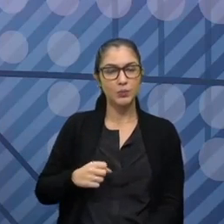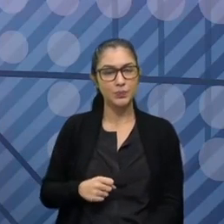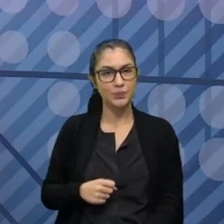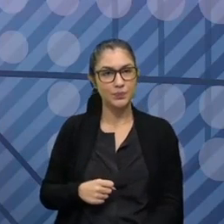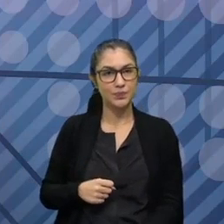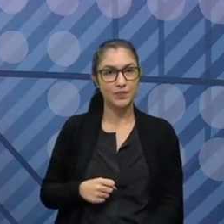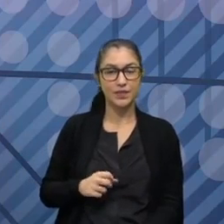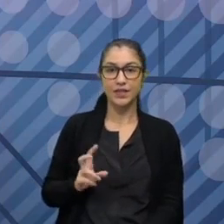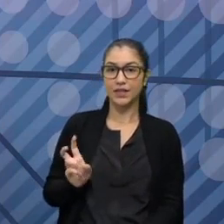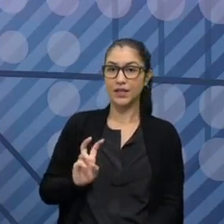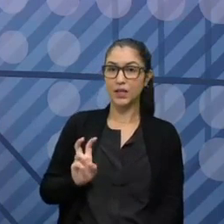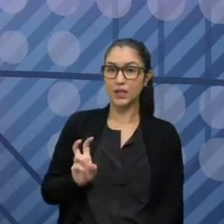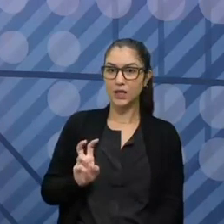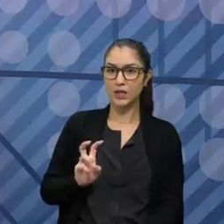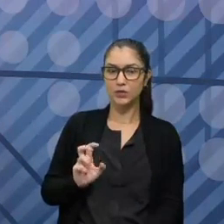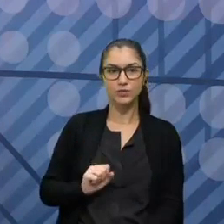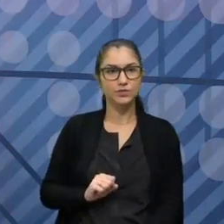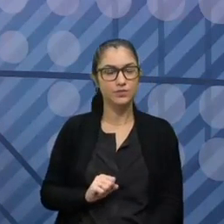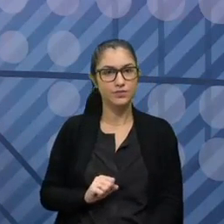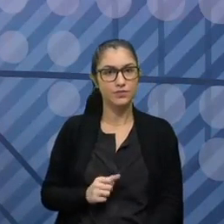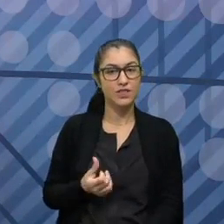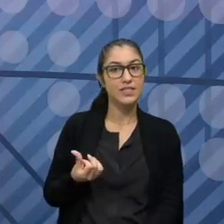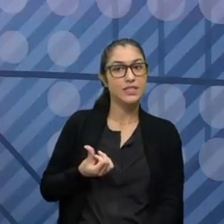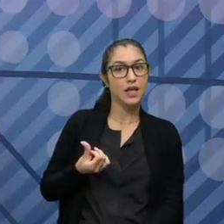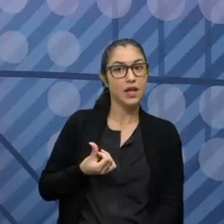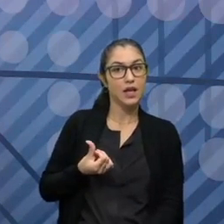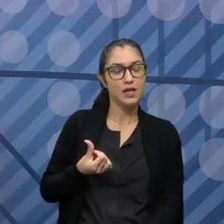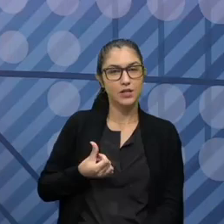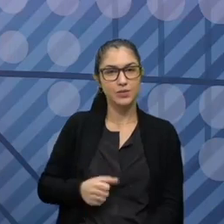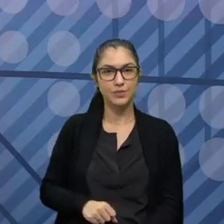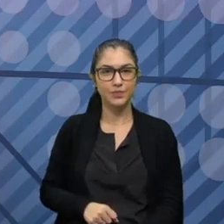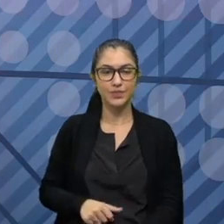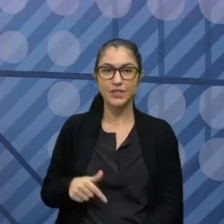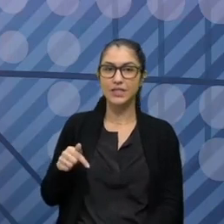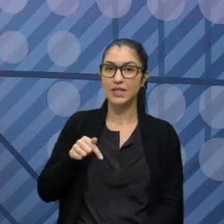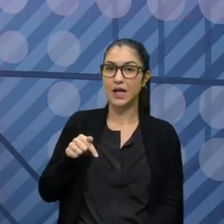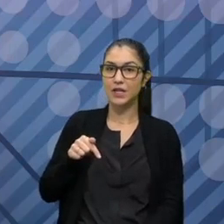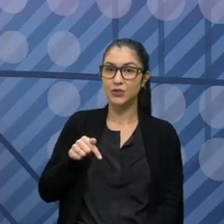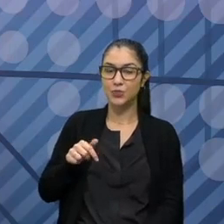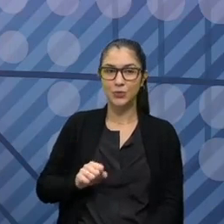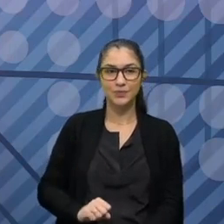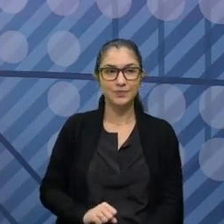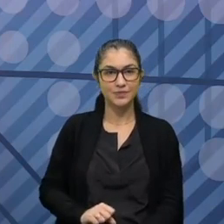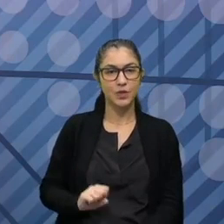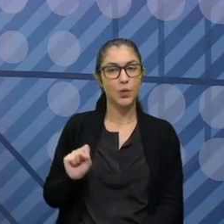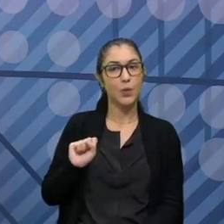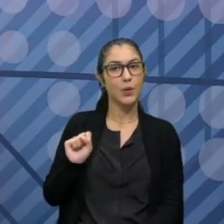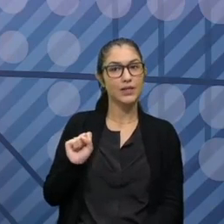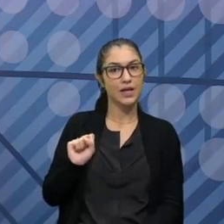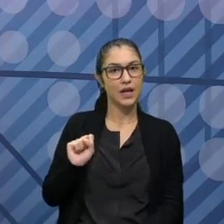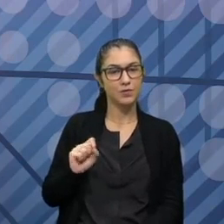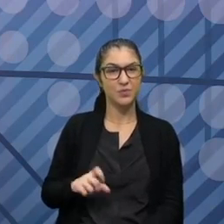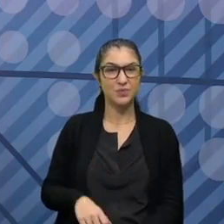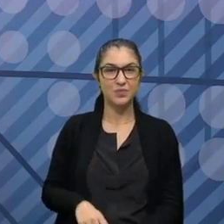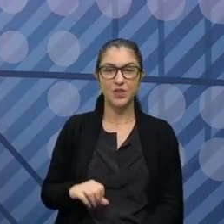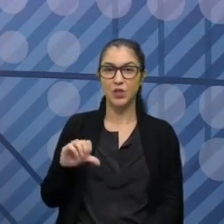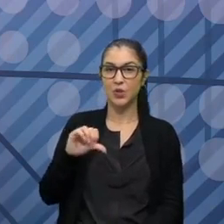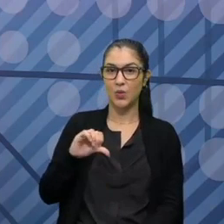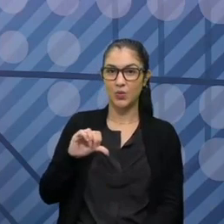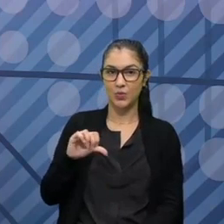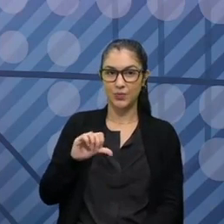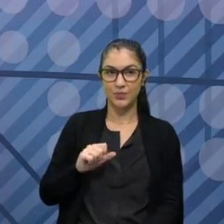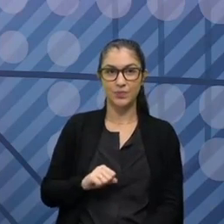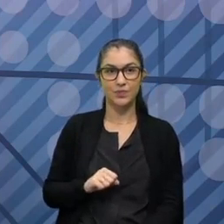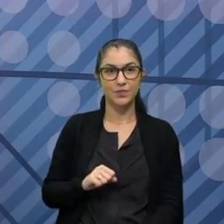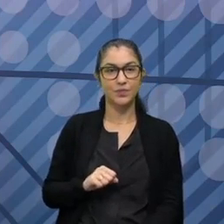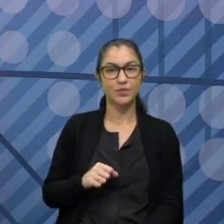quarto, quinto, sexto, sétimo, oitavo e